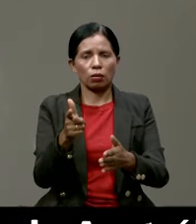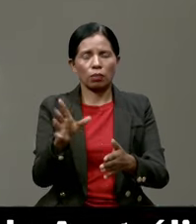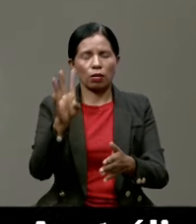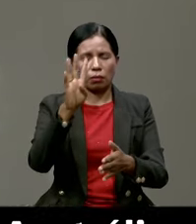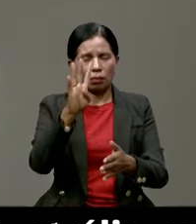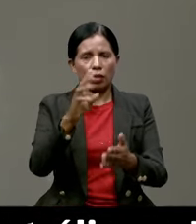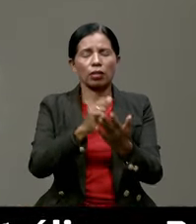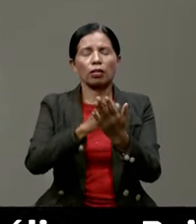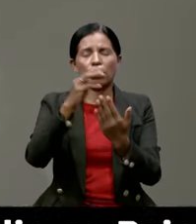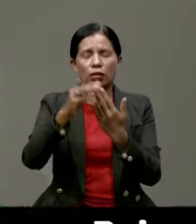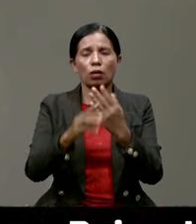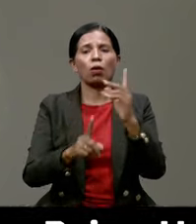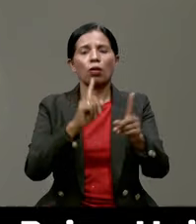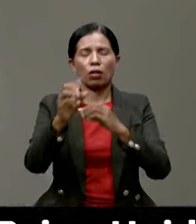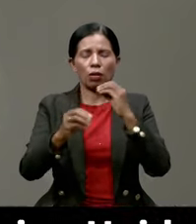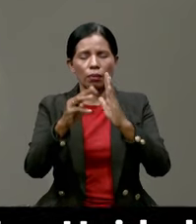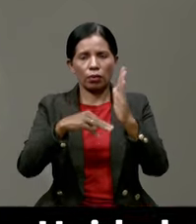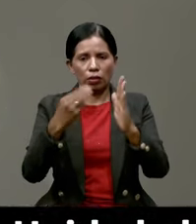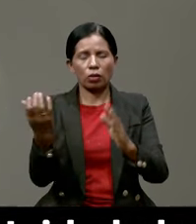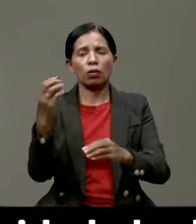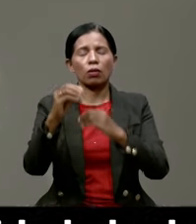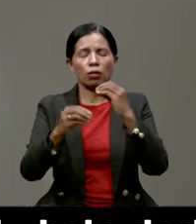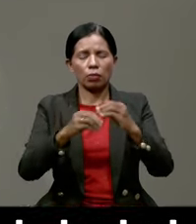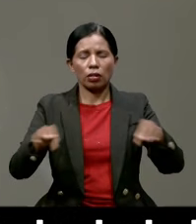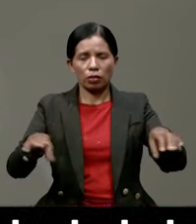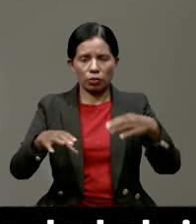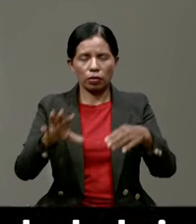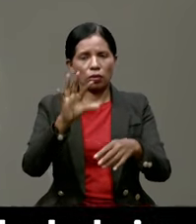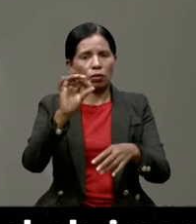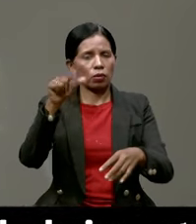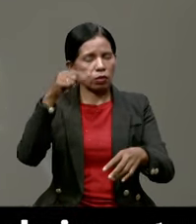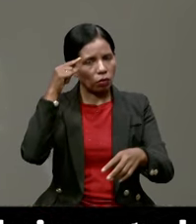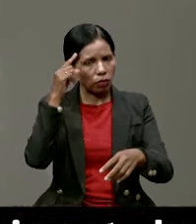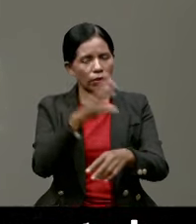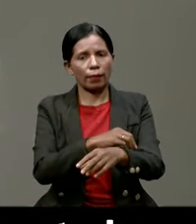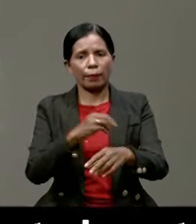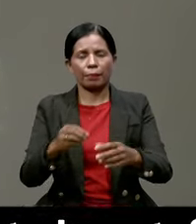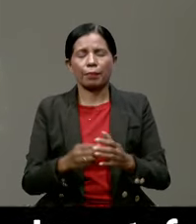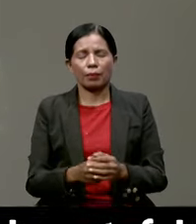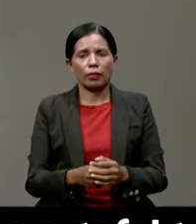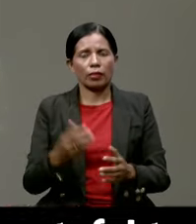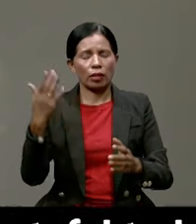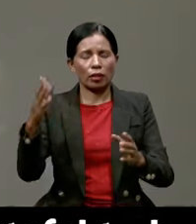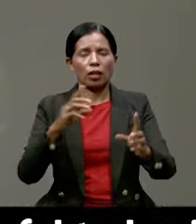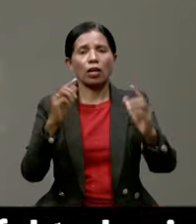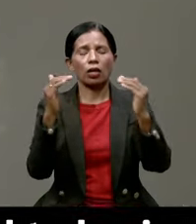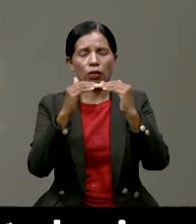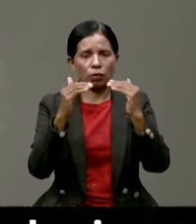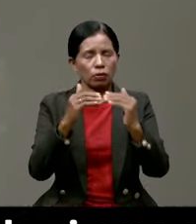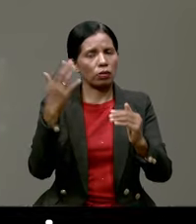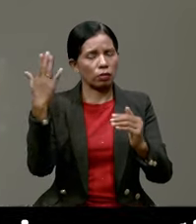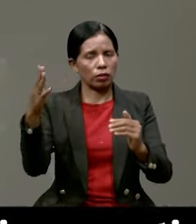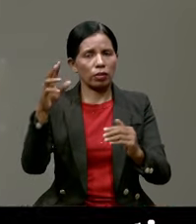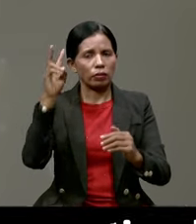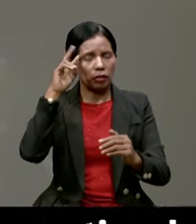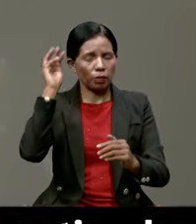maio colia romedia sira kona ba desempenho serviço no governo constitucional e a conferência imprensa ne senhor